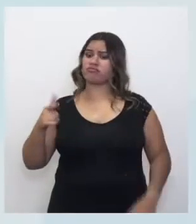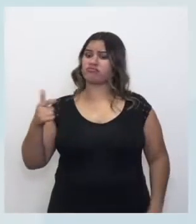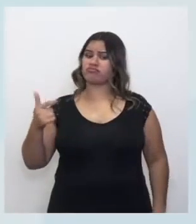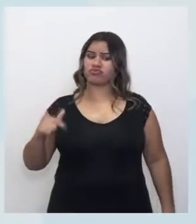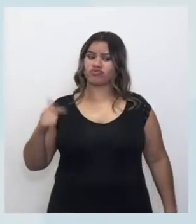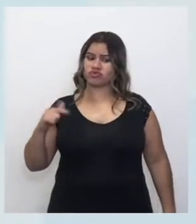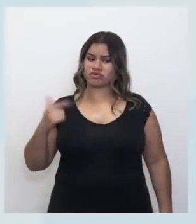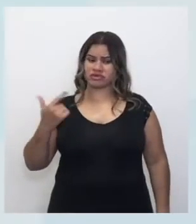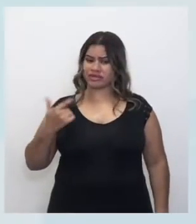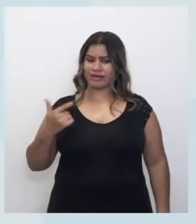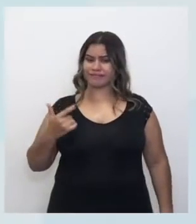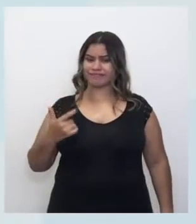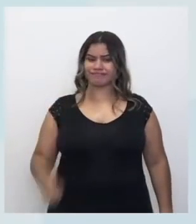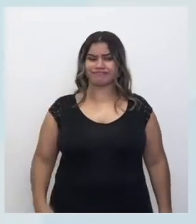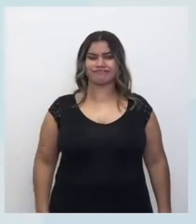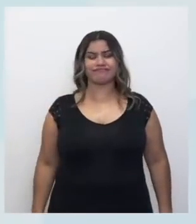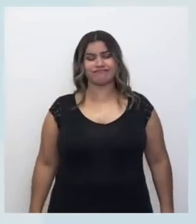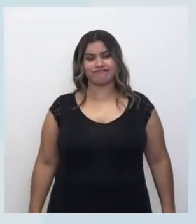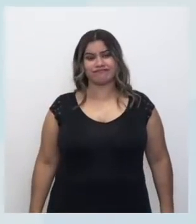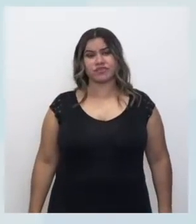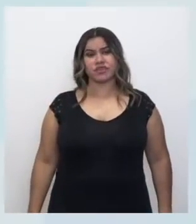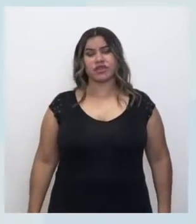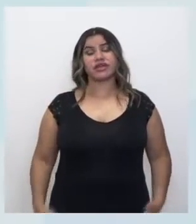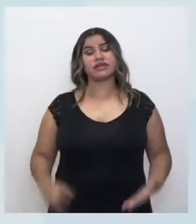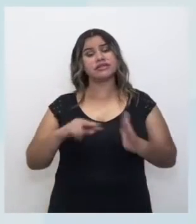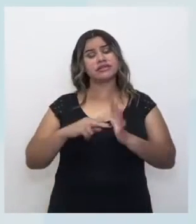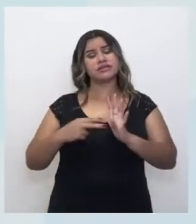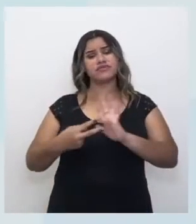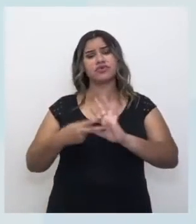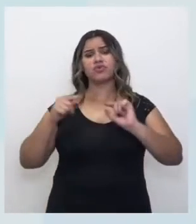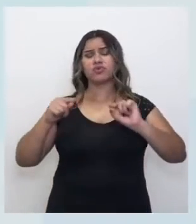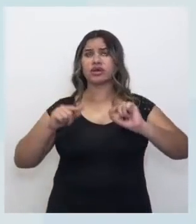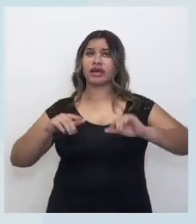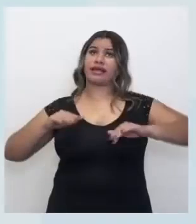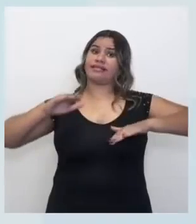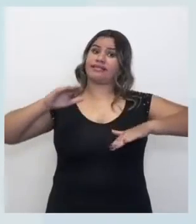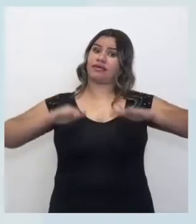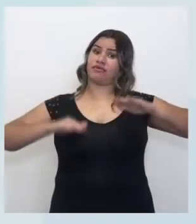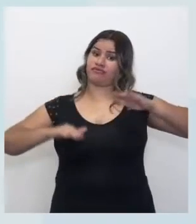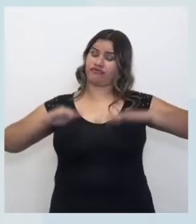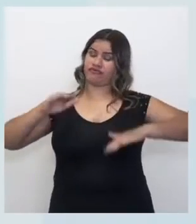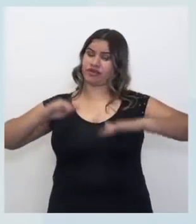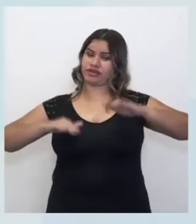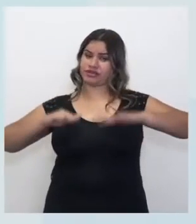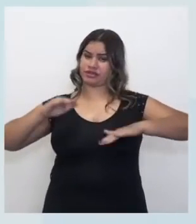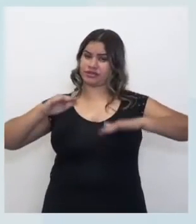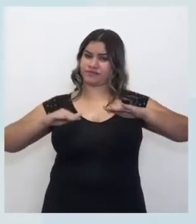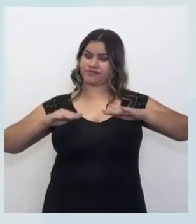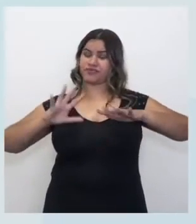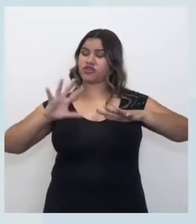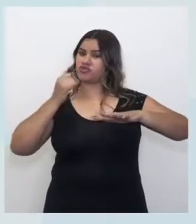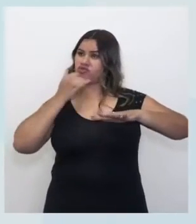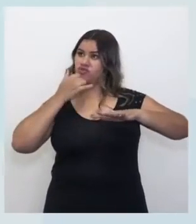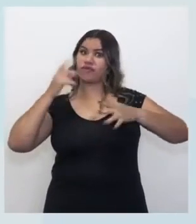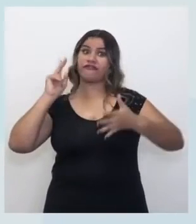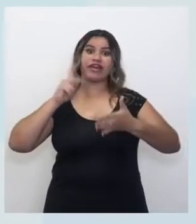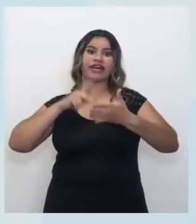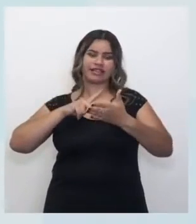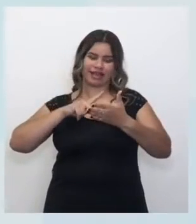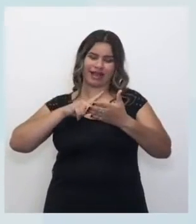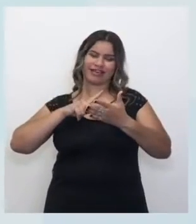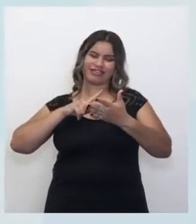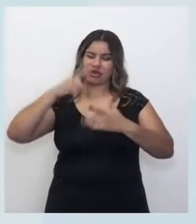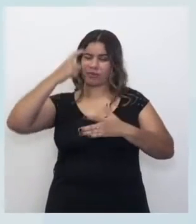é muito interessante, porque significa que talvez aí, talvez não, quer dizer, de fato, né, dentro